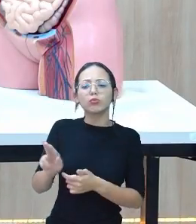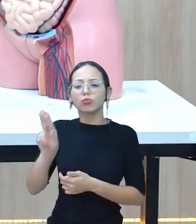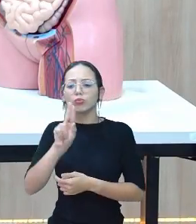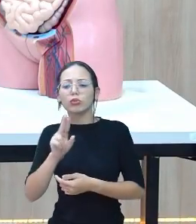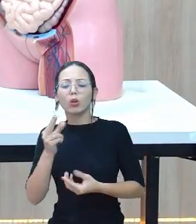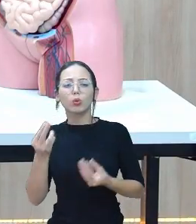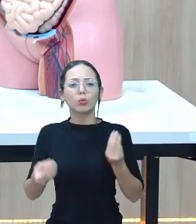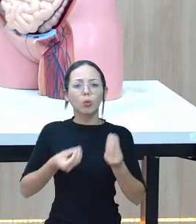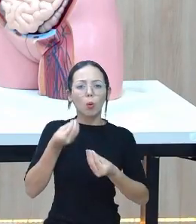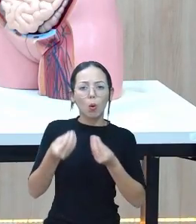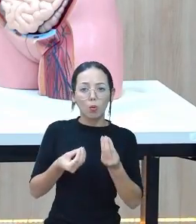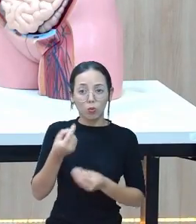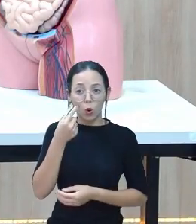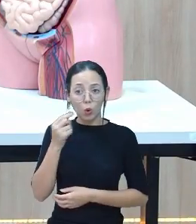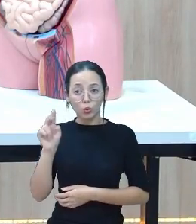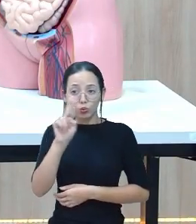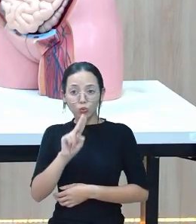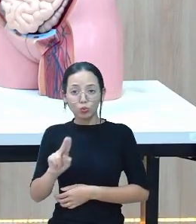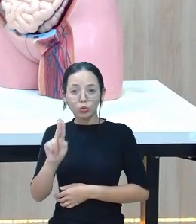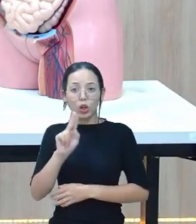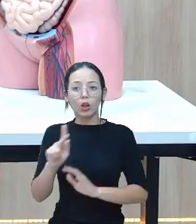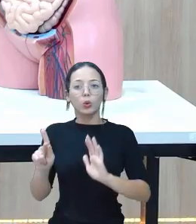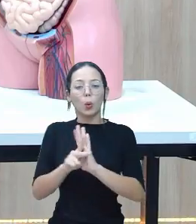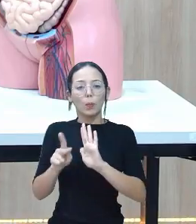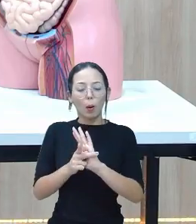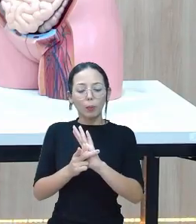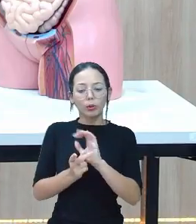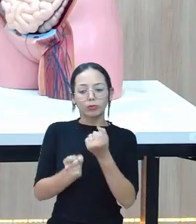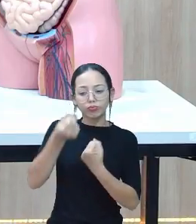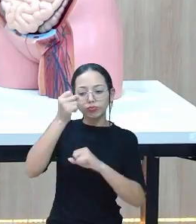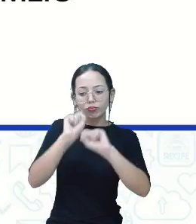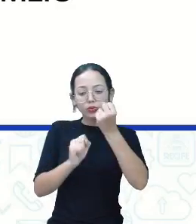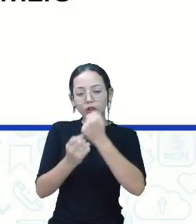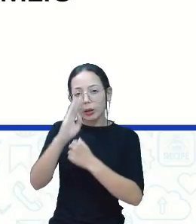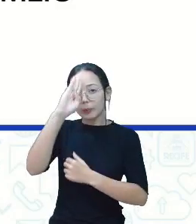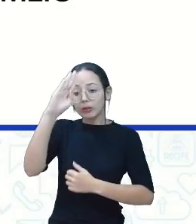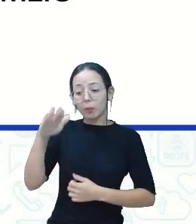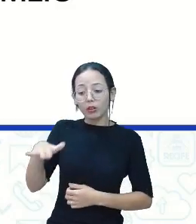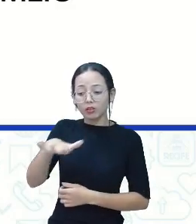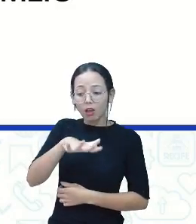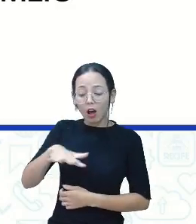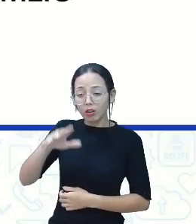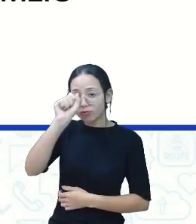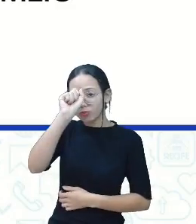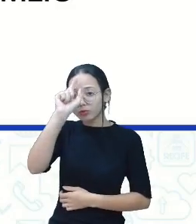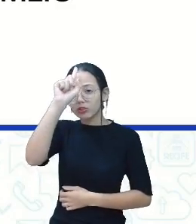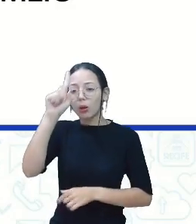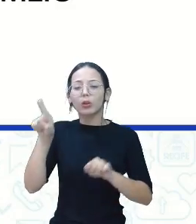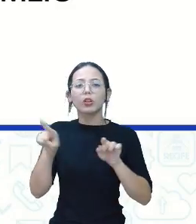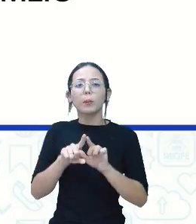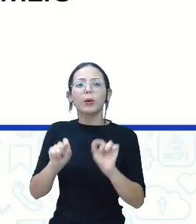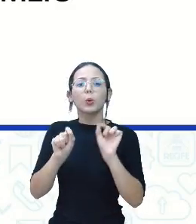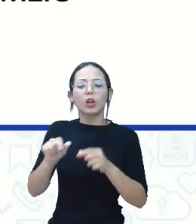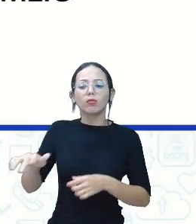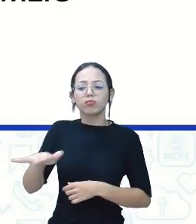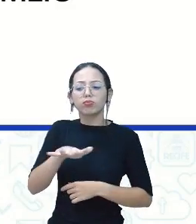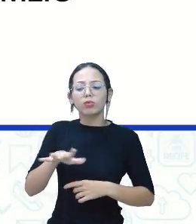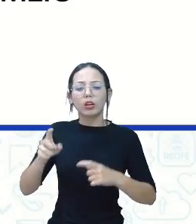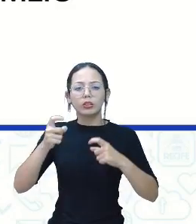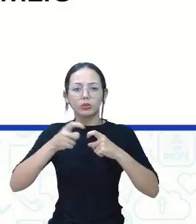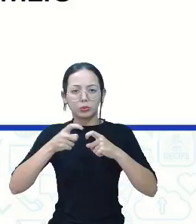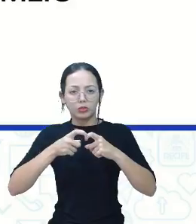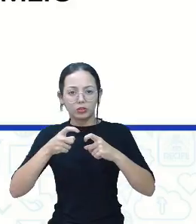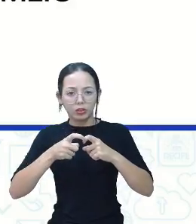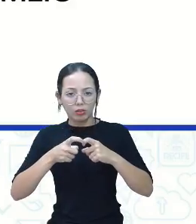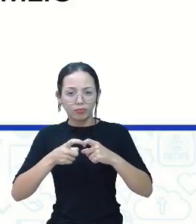utilizado? Então, ele é utilizado na indústria, principalmente na área hospitalar e, sobretudo, na medicina. Não é? Nós